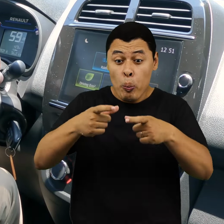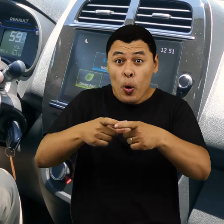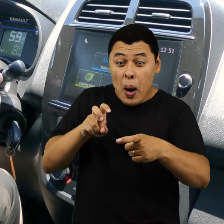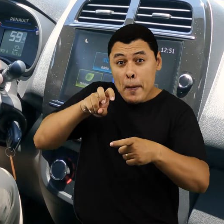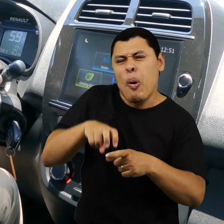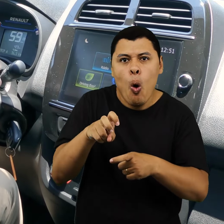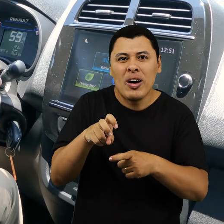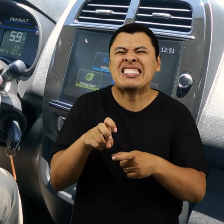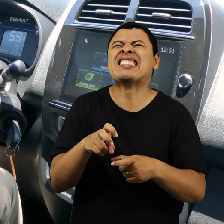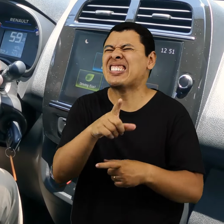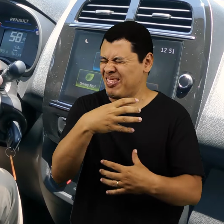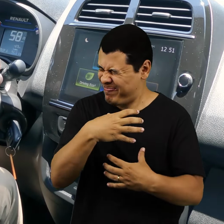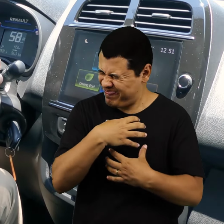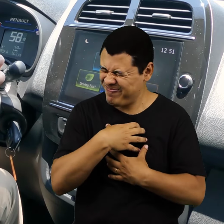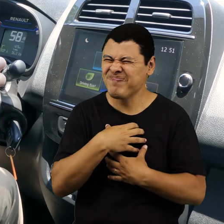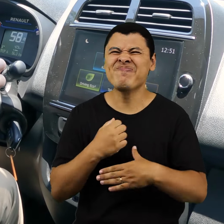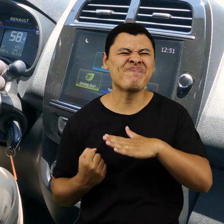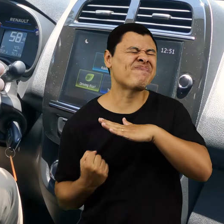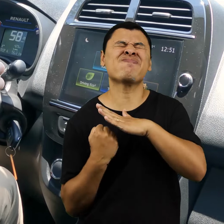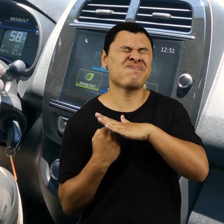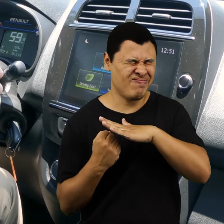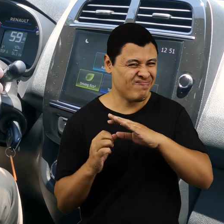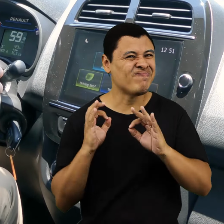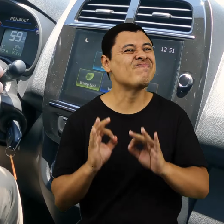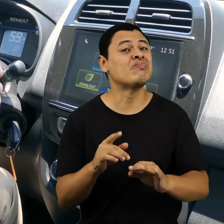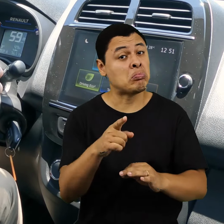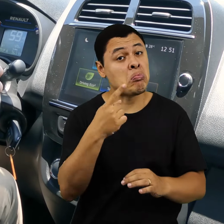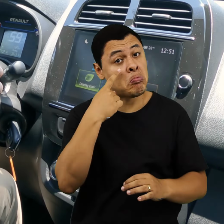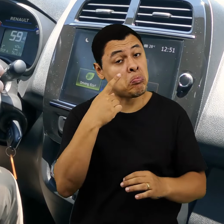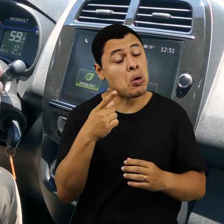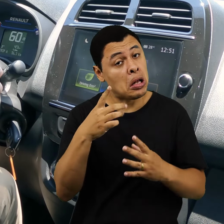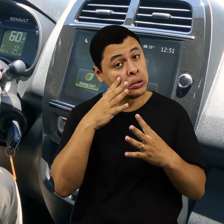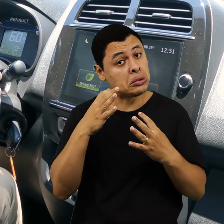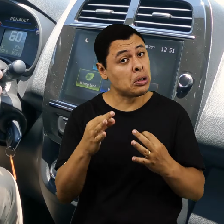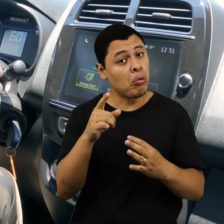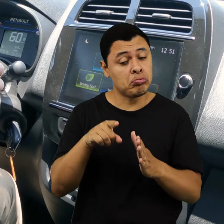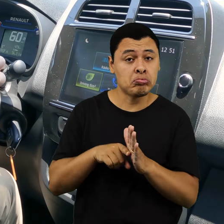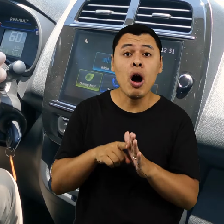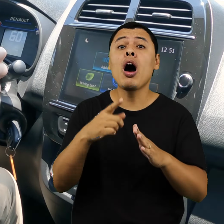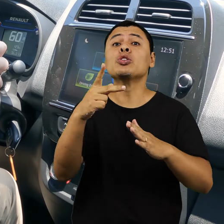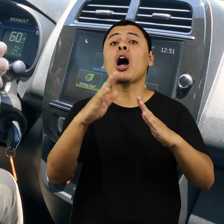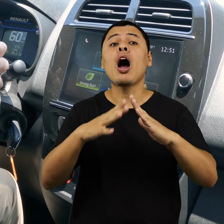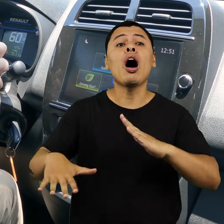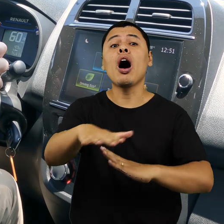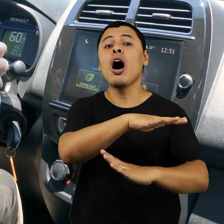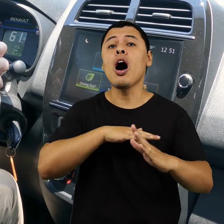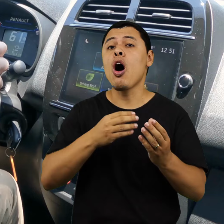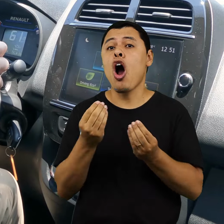seca, aí sim você vai sentir a pancada. E isso aí é algo que você tem que levar em consideração, dependendo de onde você mora.